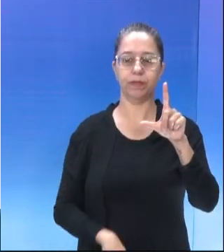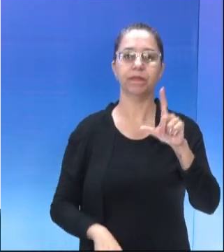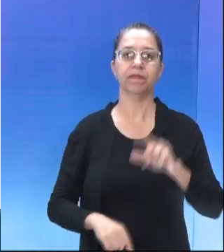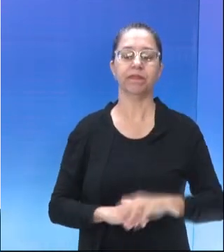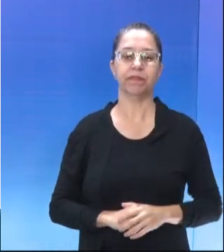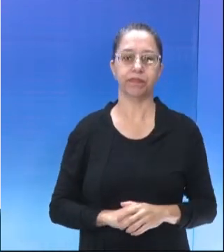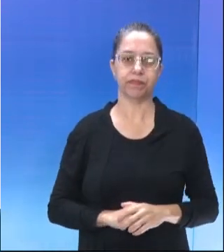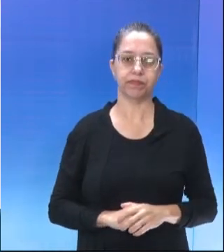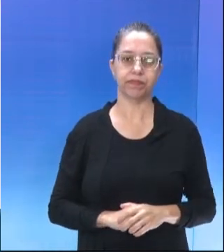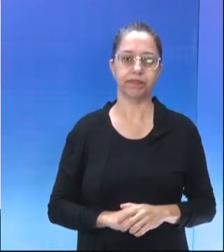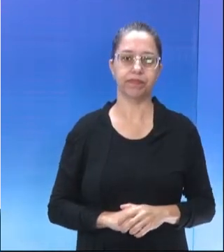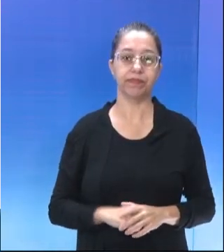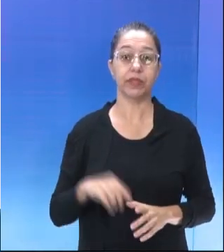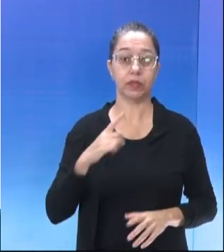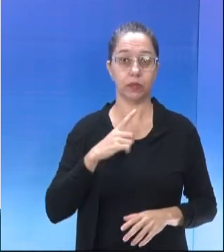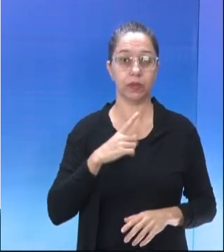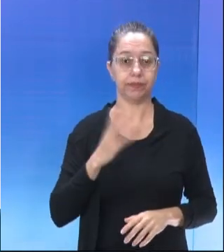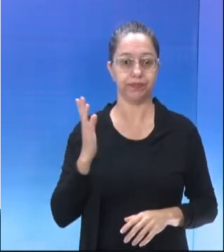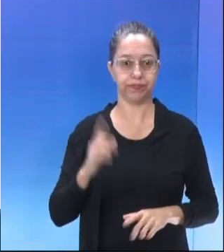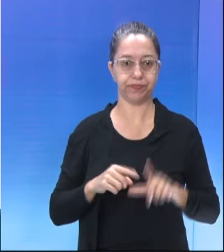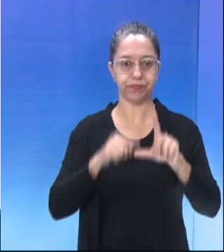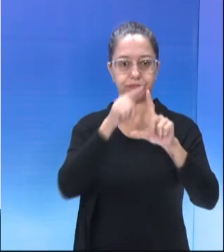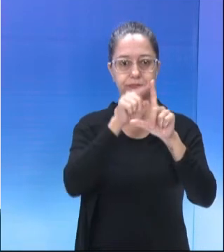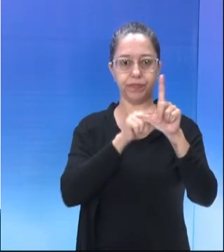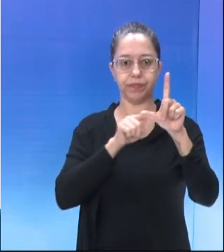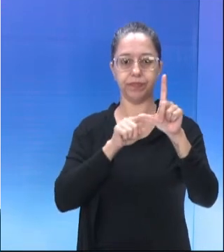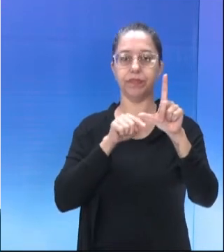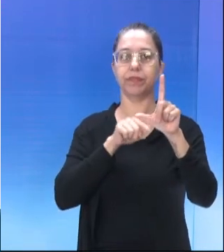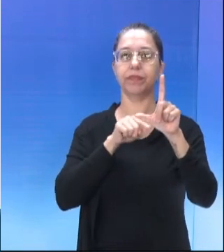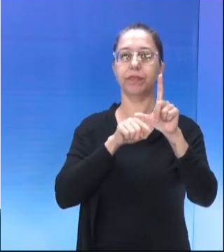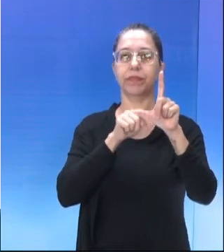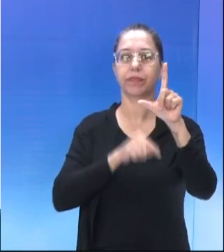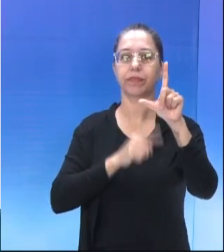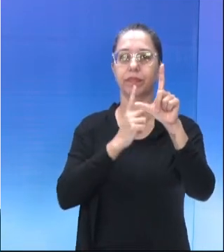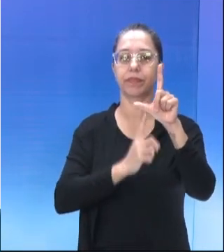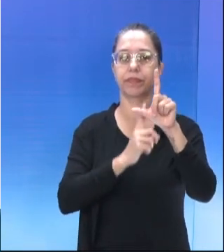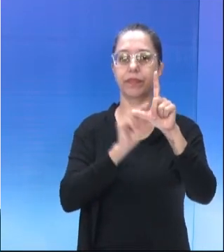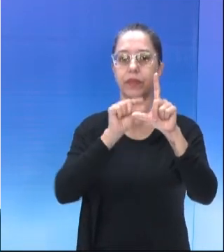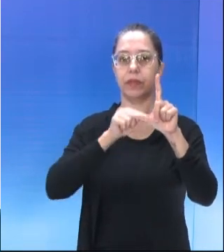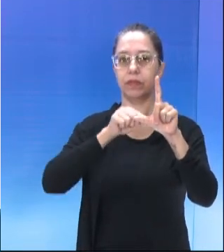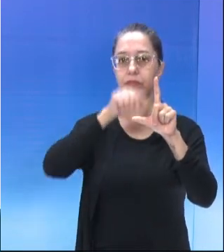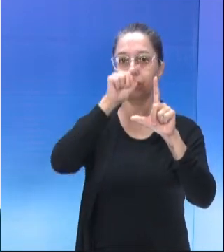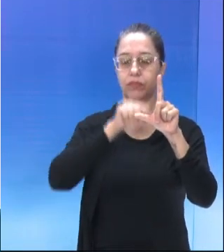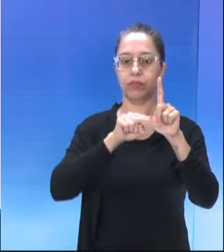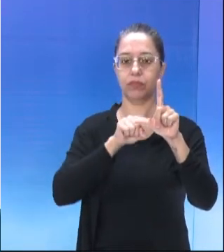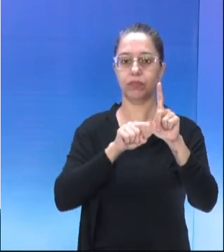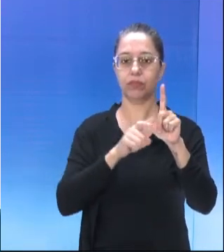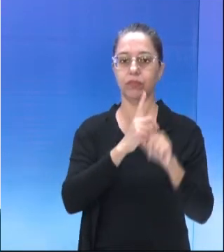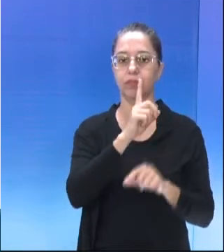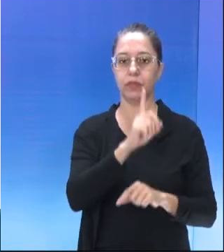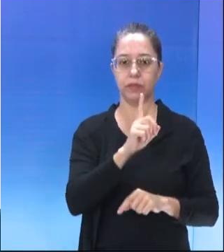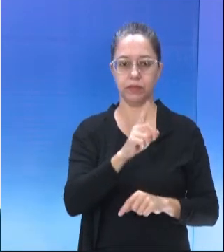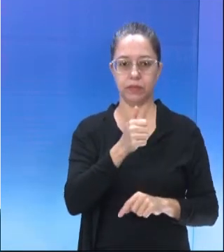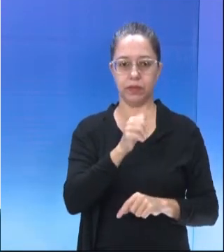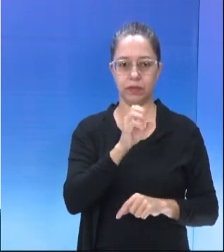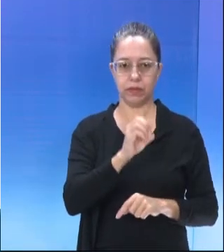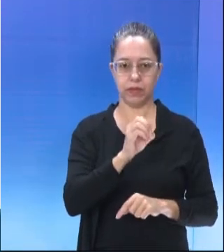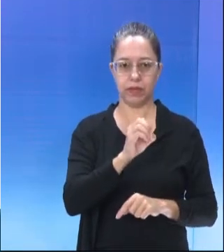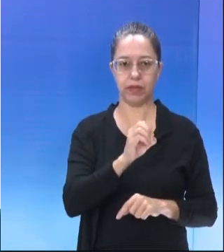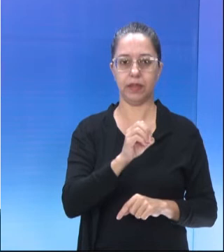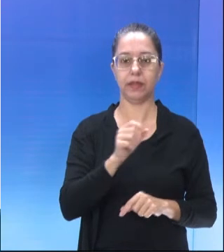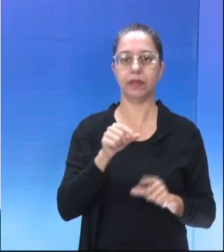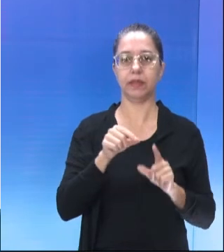deixa eu apresentar. Então, nós temos aqui 10 graus Celsius com pH 7, 20 graus Celsius com pH